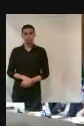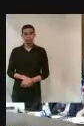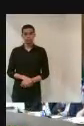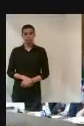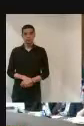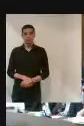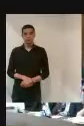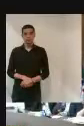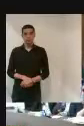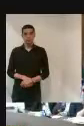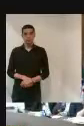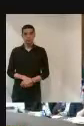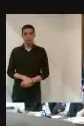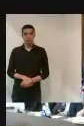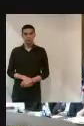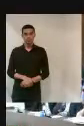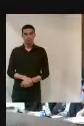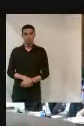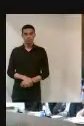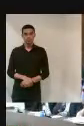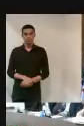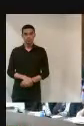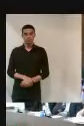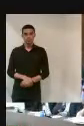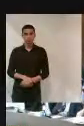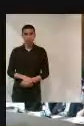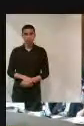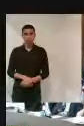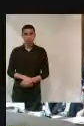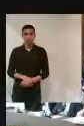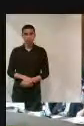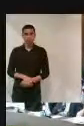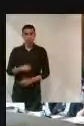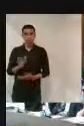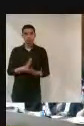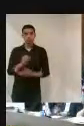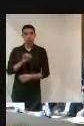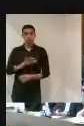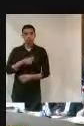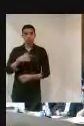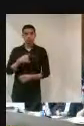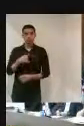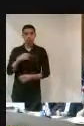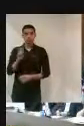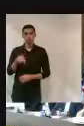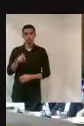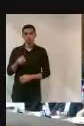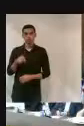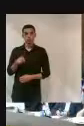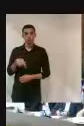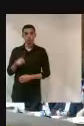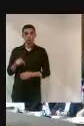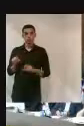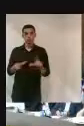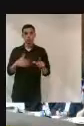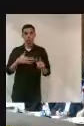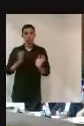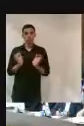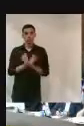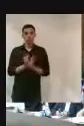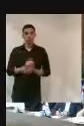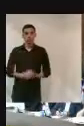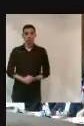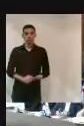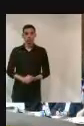inviabilizá-los nesse processo. E aqui são somente fotografias que eu vou apresentar aqui para vocês. Aqui é a minha equipe, né? Tem um Edital Fruto aí, nós